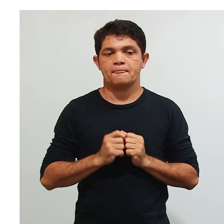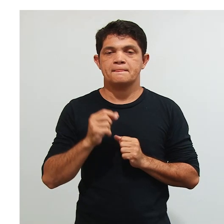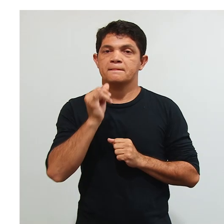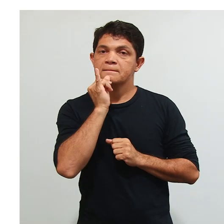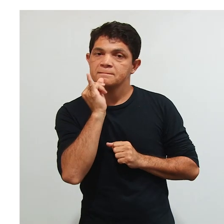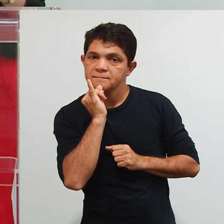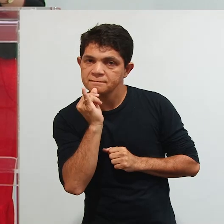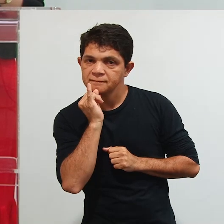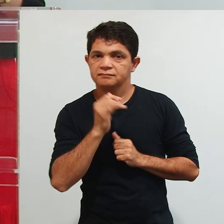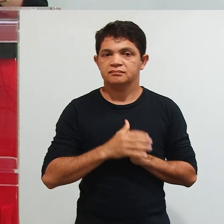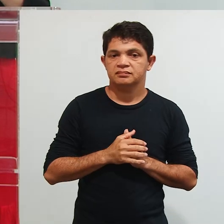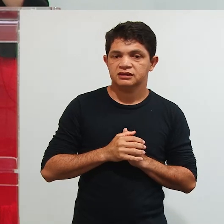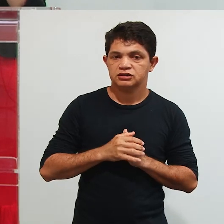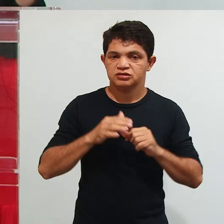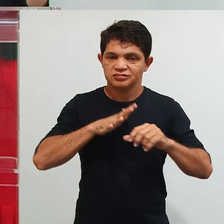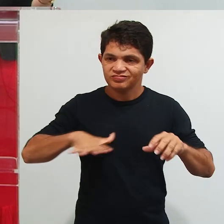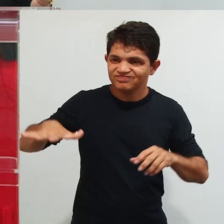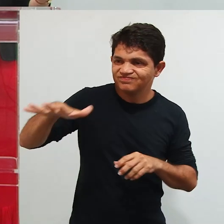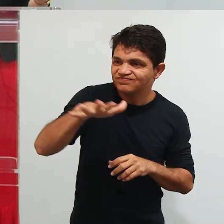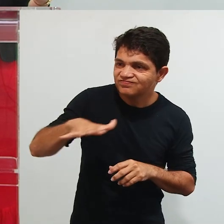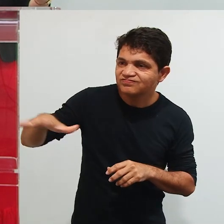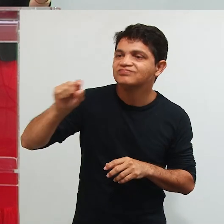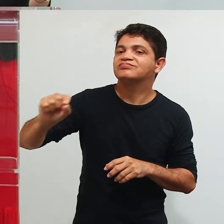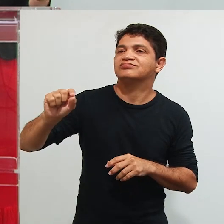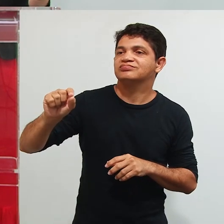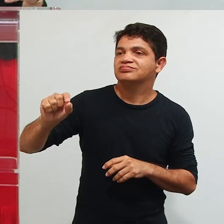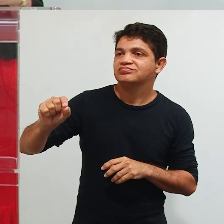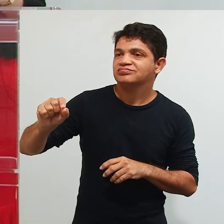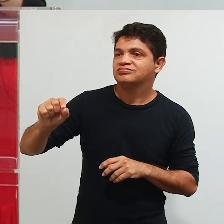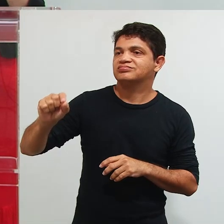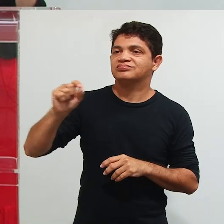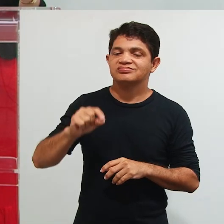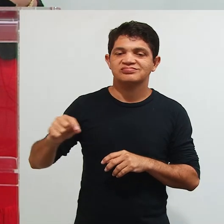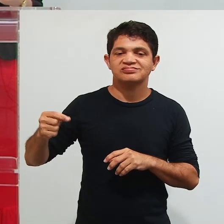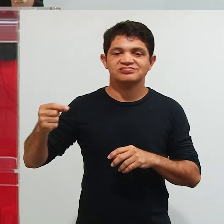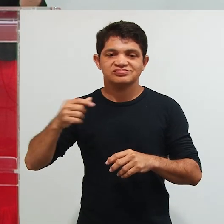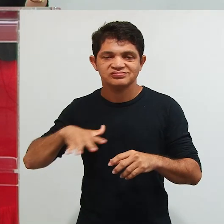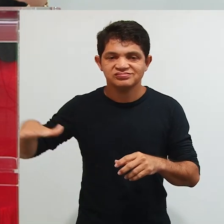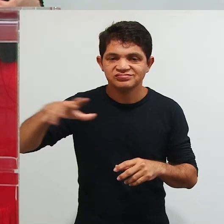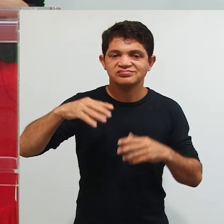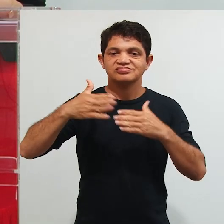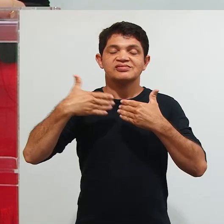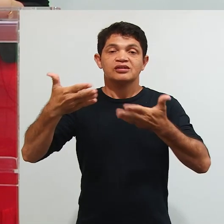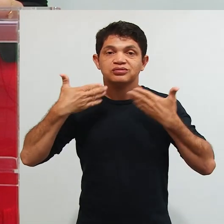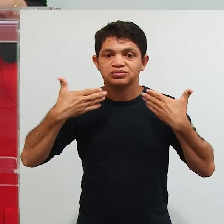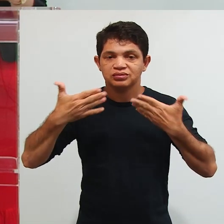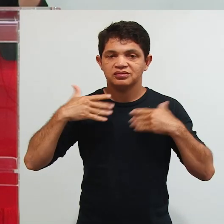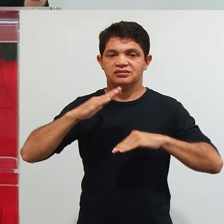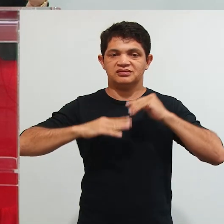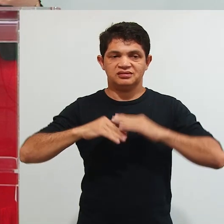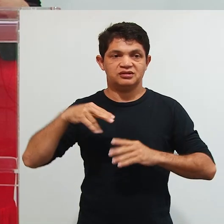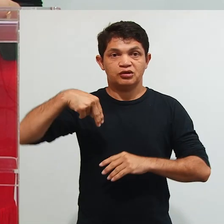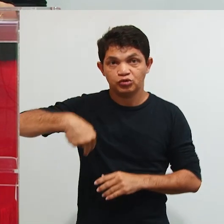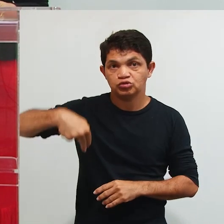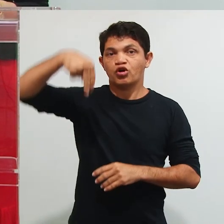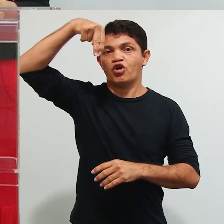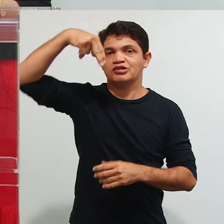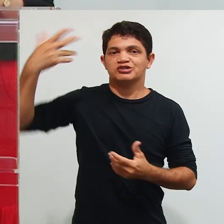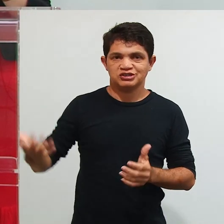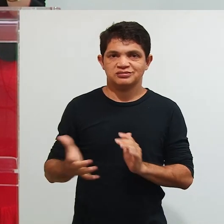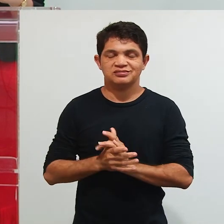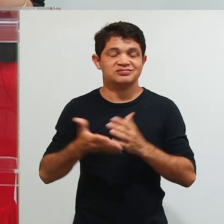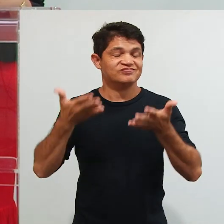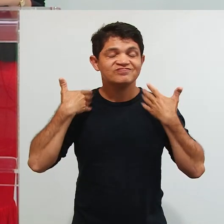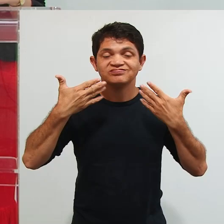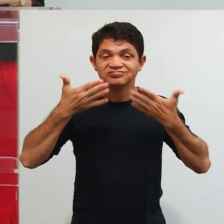vamos supor, um ambiente em que, vixe, está tão calor, né? Nós moramos aqui no norte,